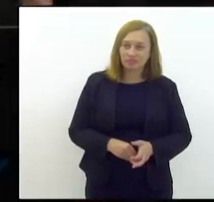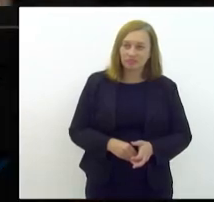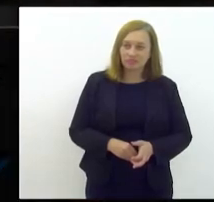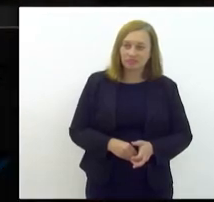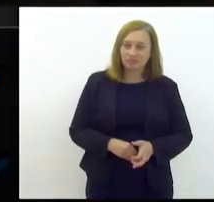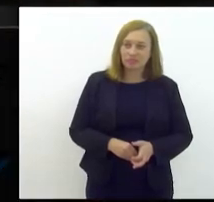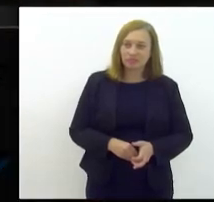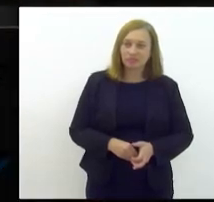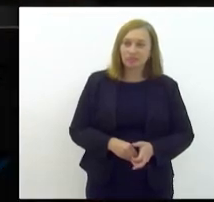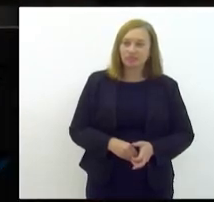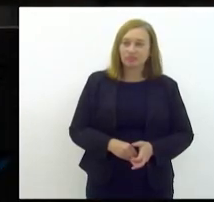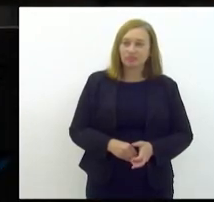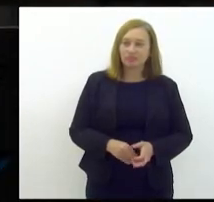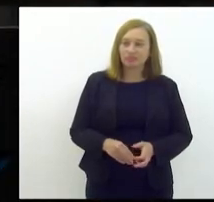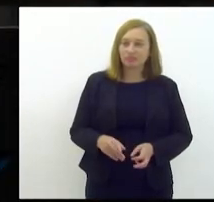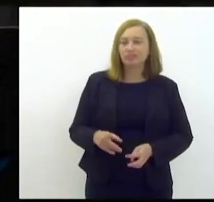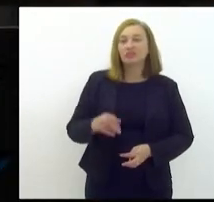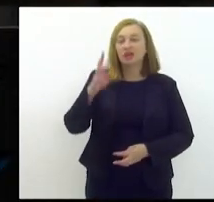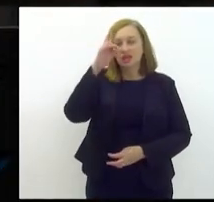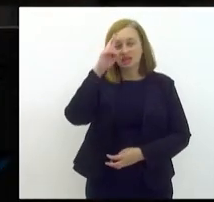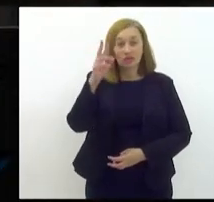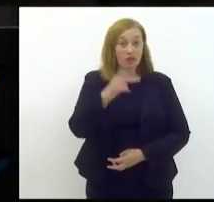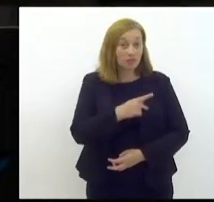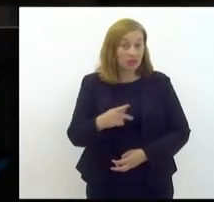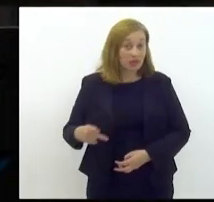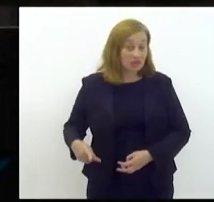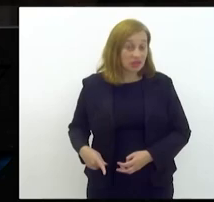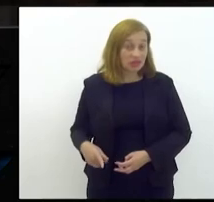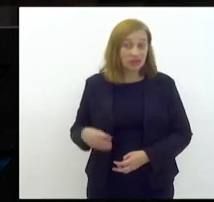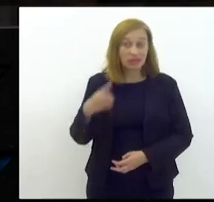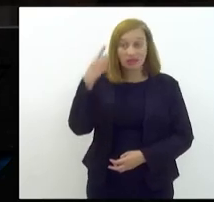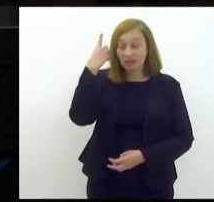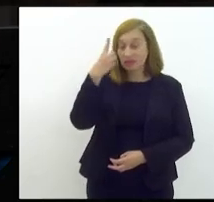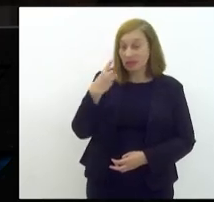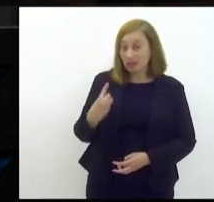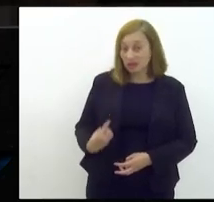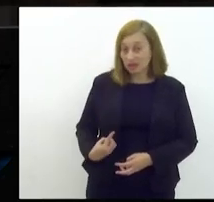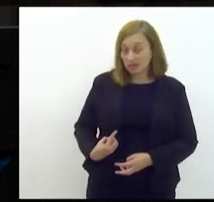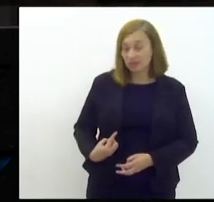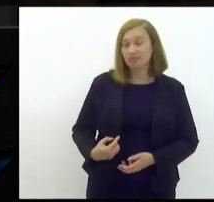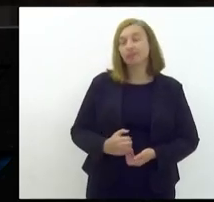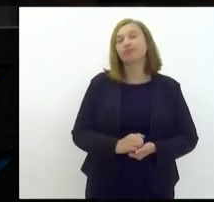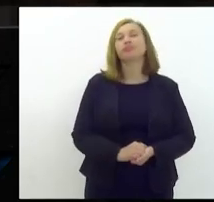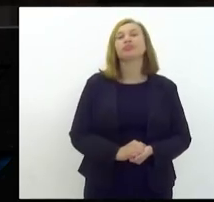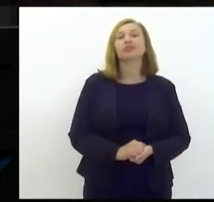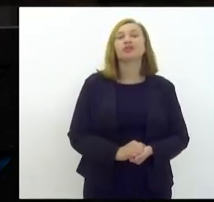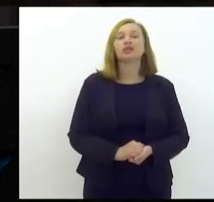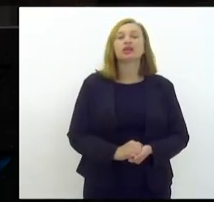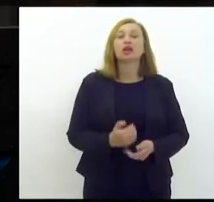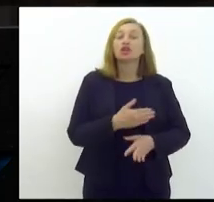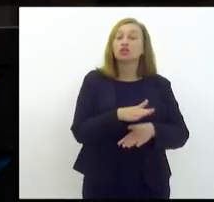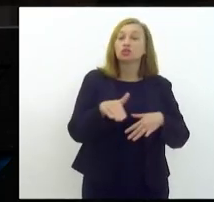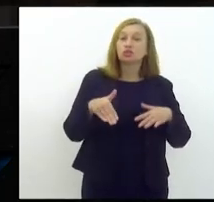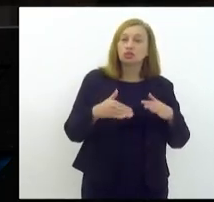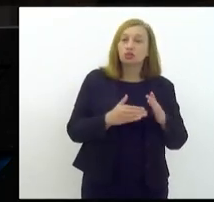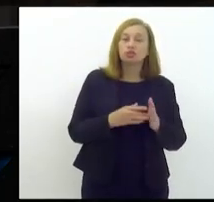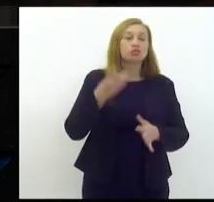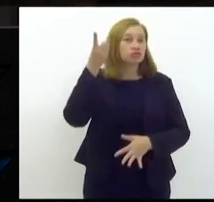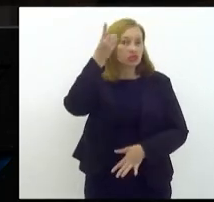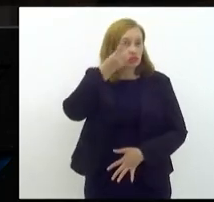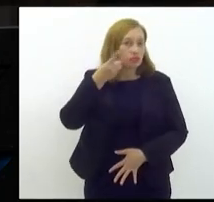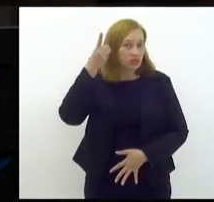senhora Presidente Dani Balbi senhoras e senhores